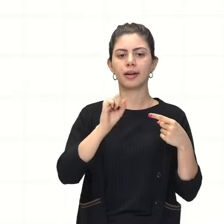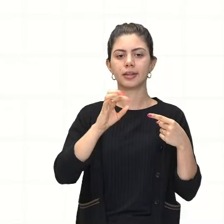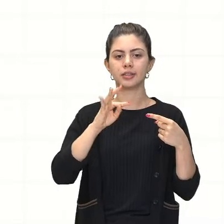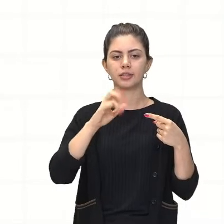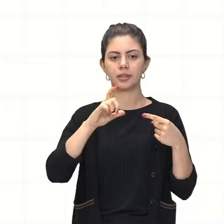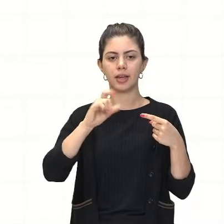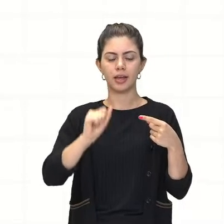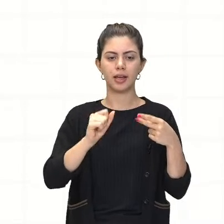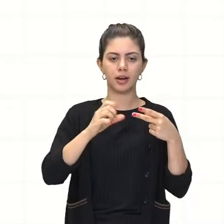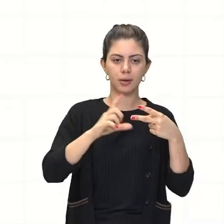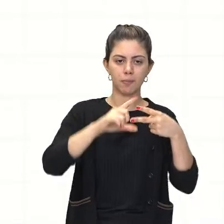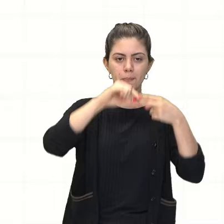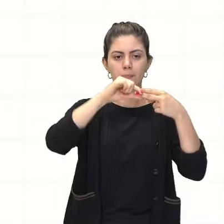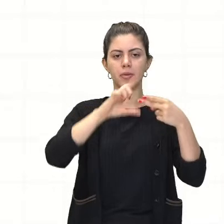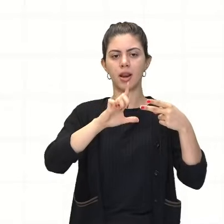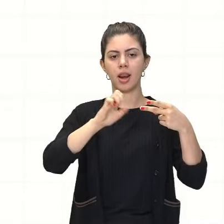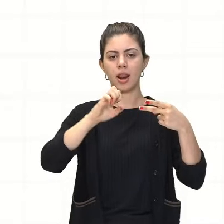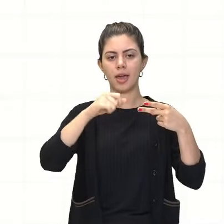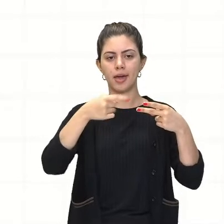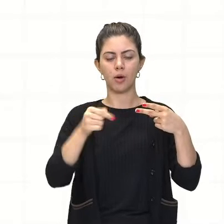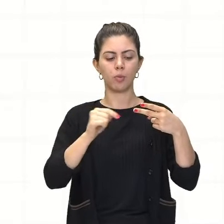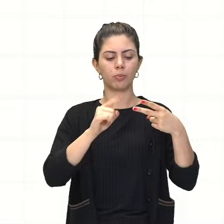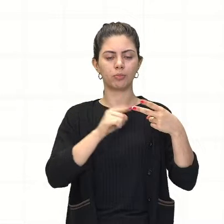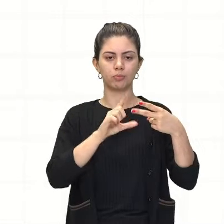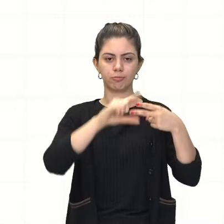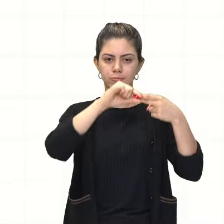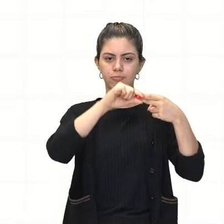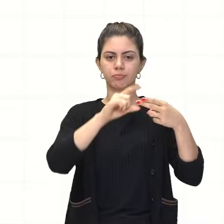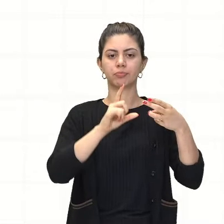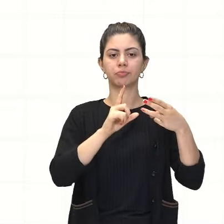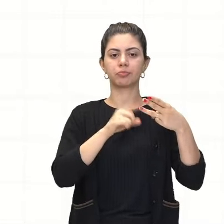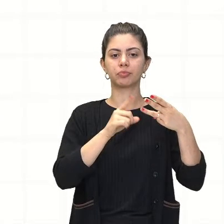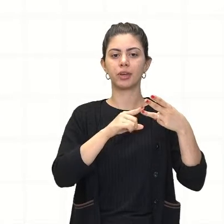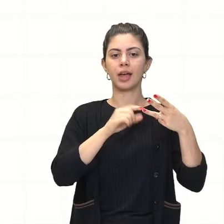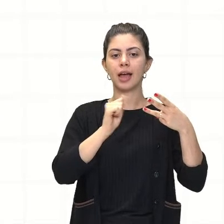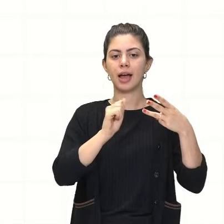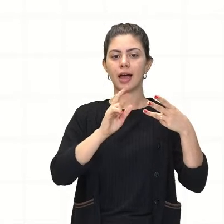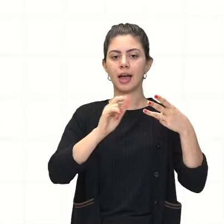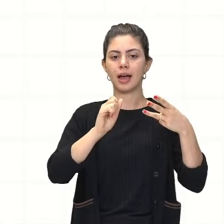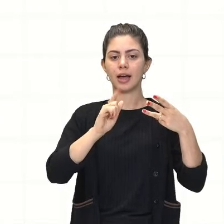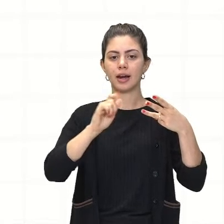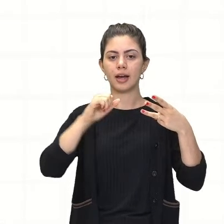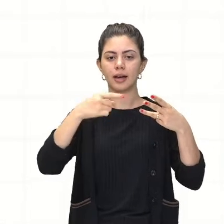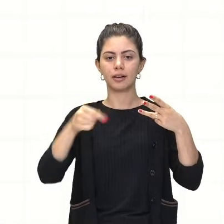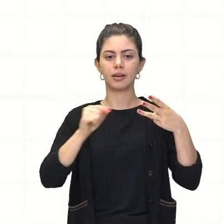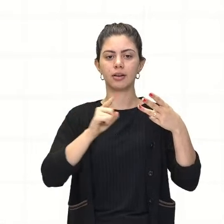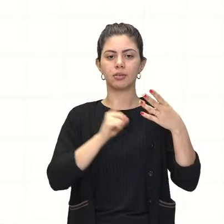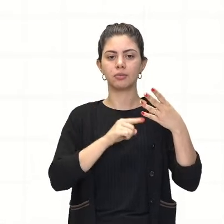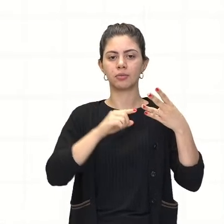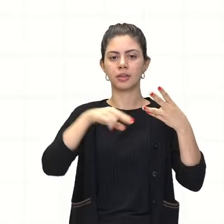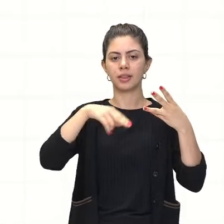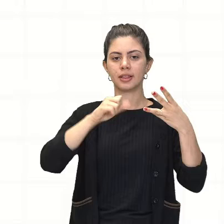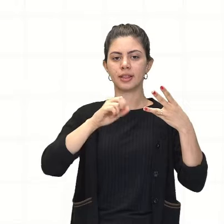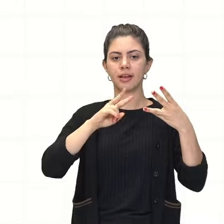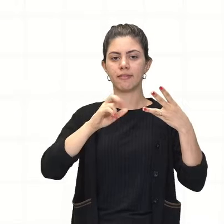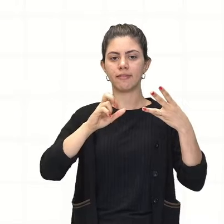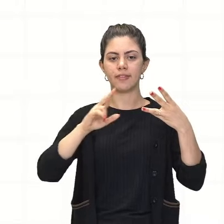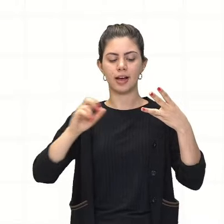incorporada a Leão, posteriormente, o reino de Aragão vai incorporar Navarra ao seu